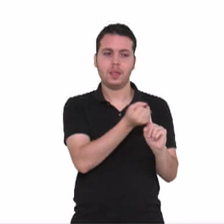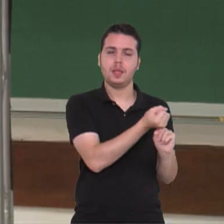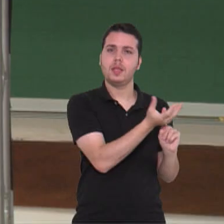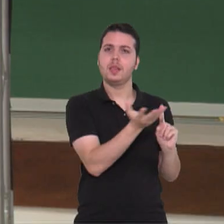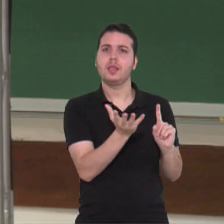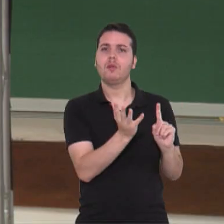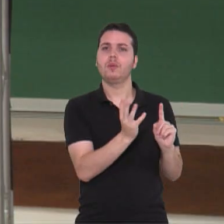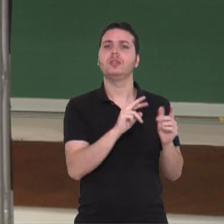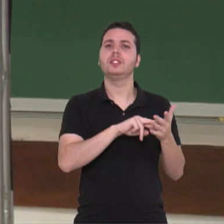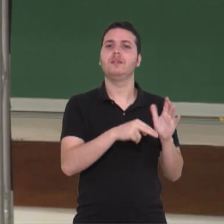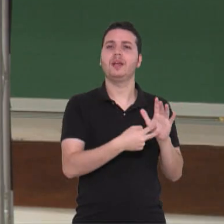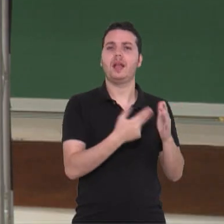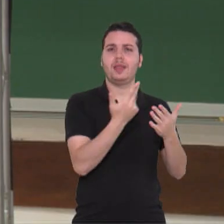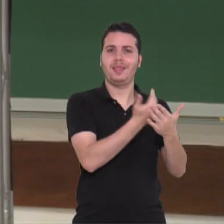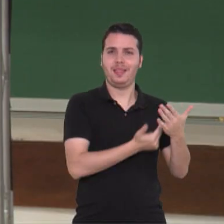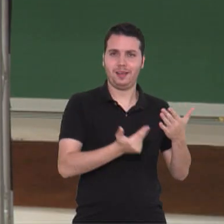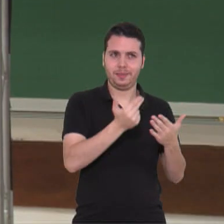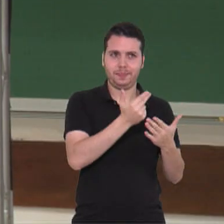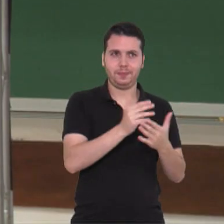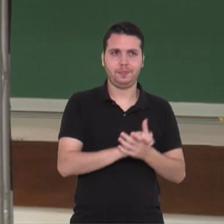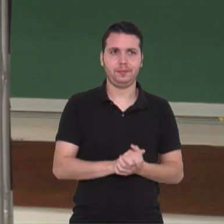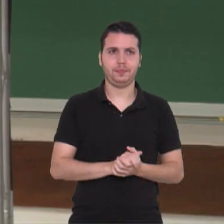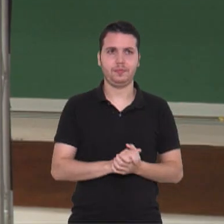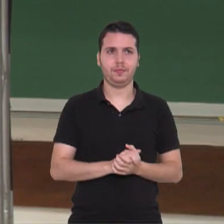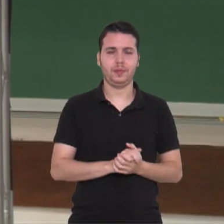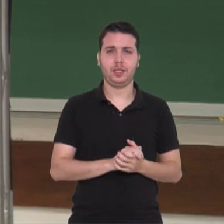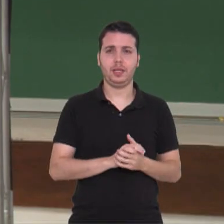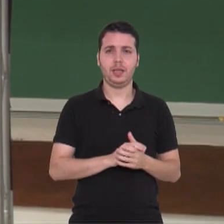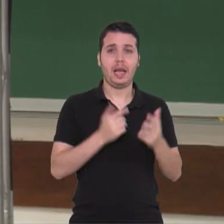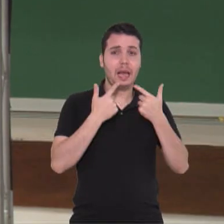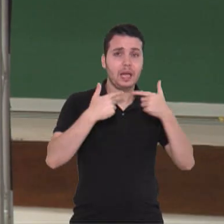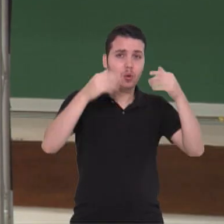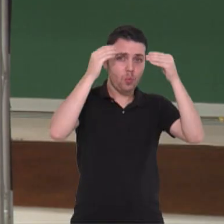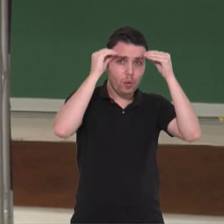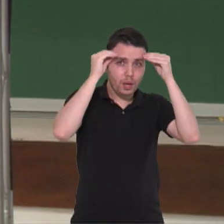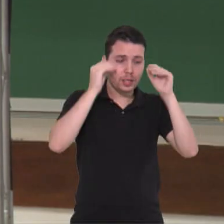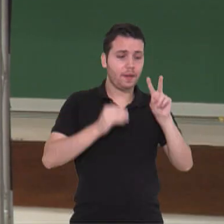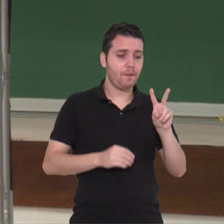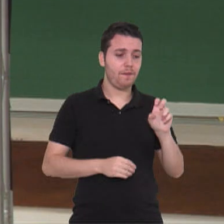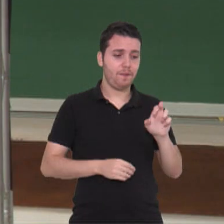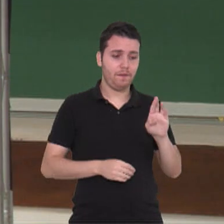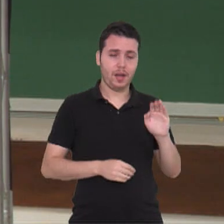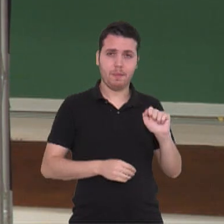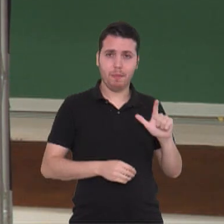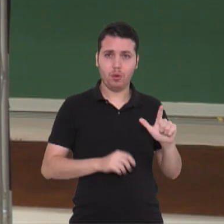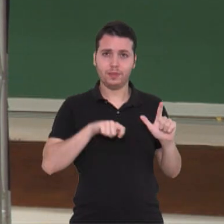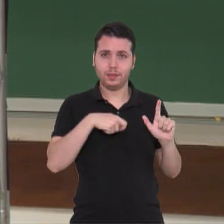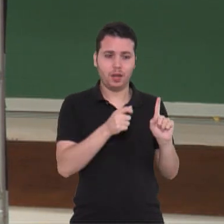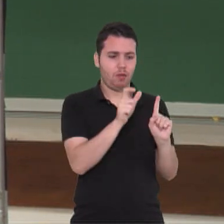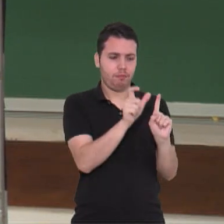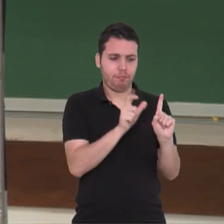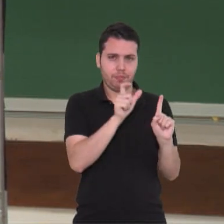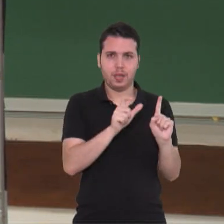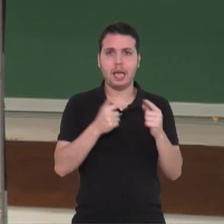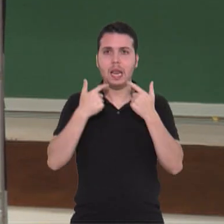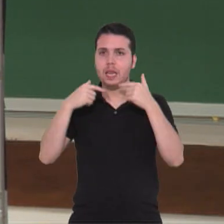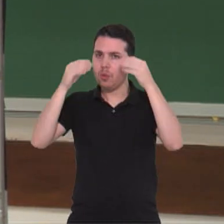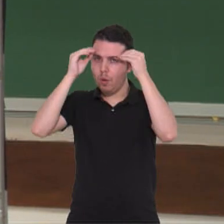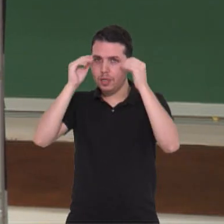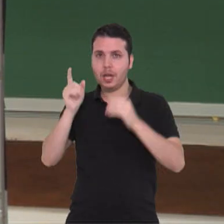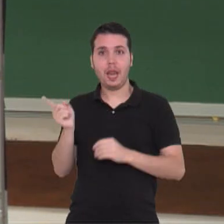muito importantes. Principalmente a não verbal. Quando você vai ler uma história em quadrinho ou mesmo uma tira,